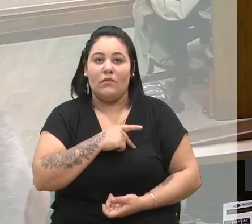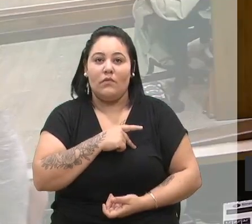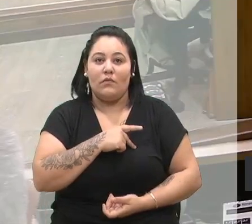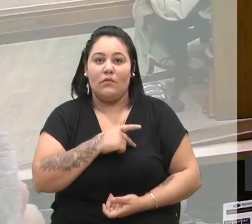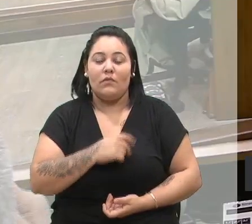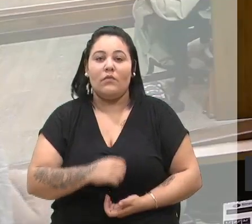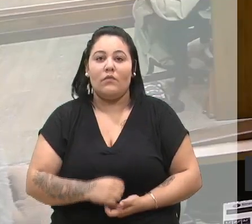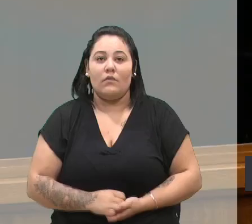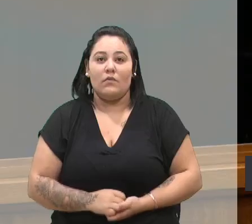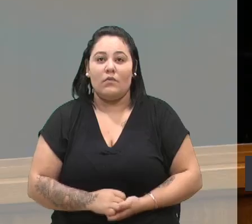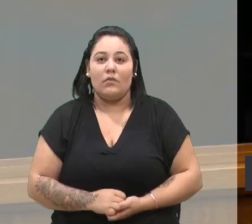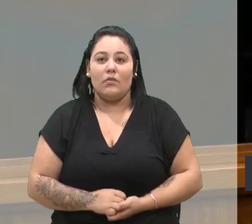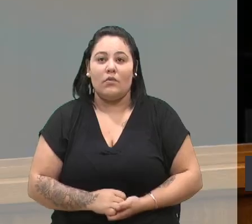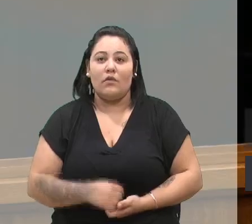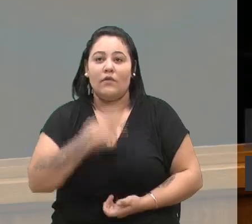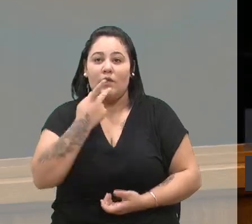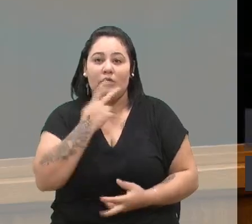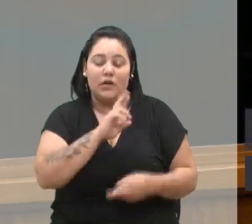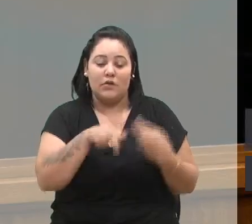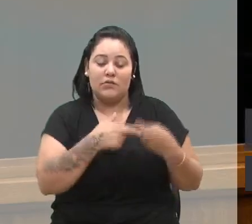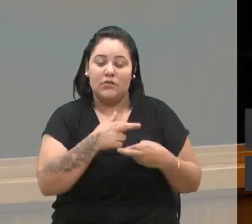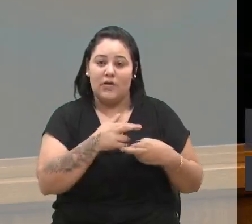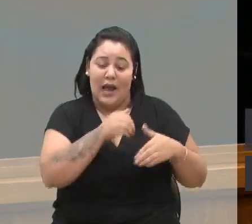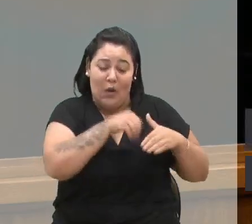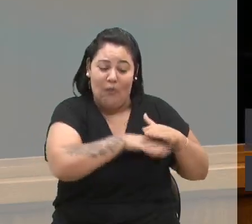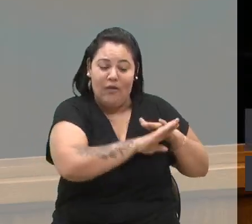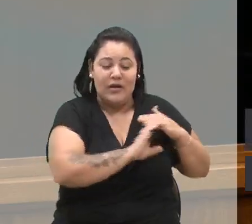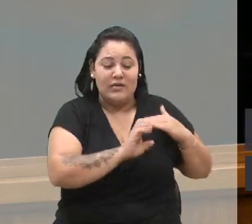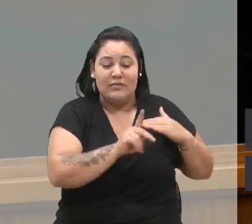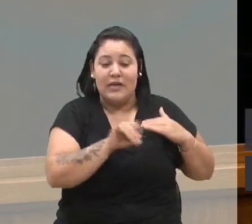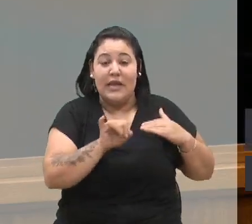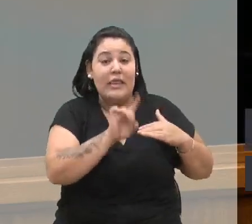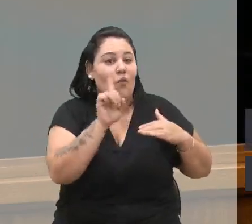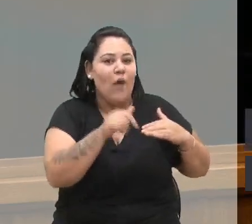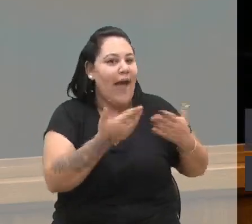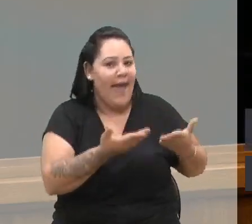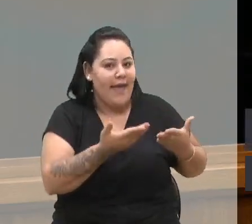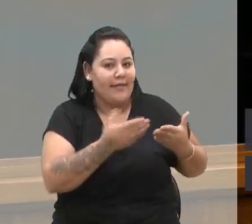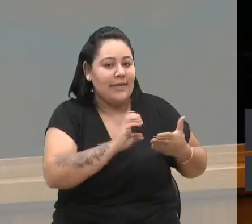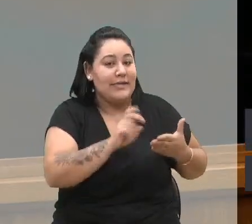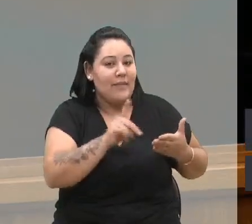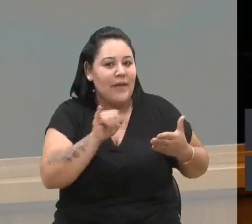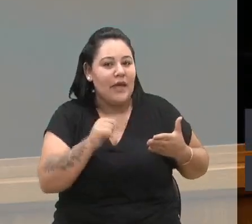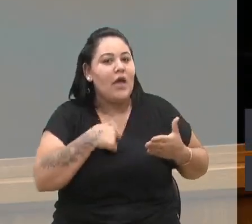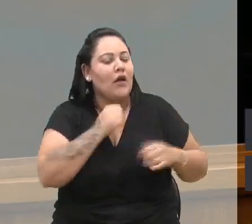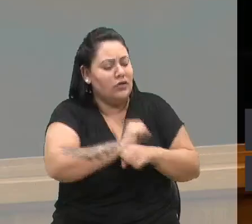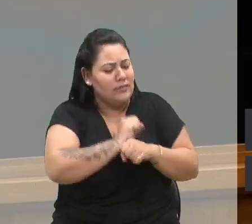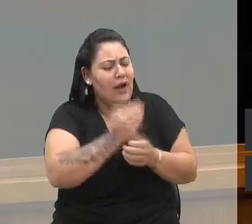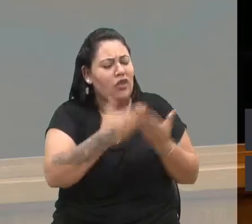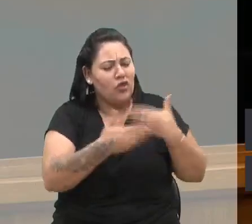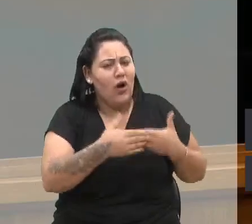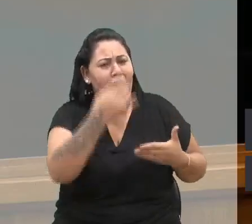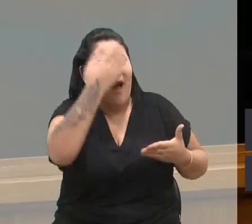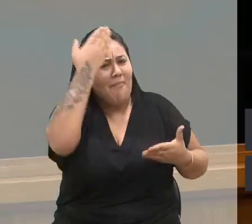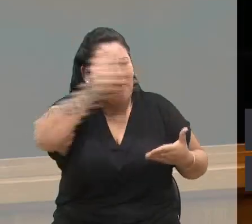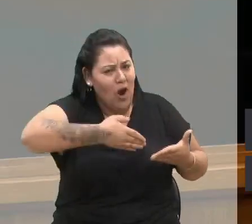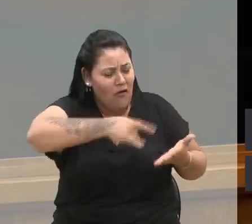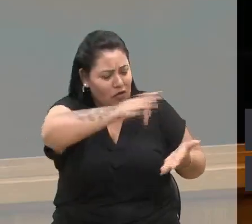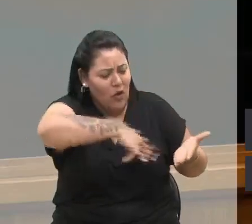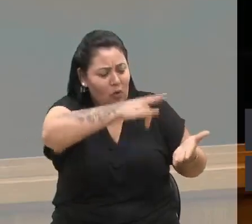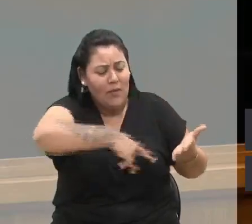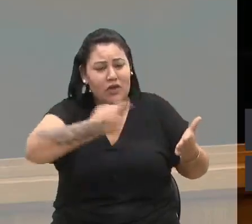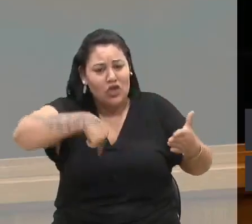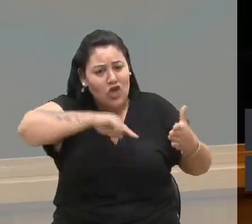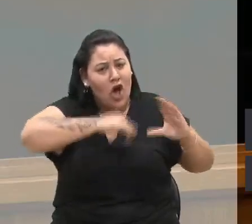relação ao arquivamento. Não é o arquivamento da CPI, eu espero que com todos aqueles documentos que nós